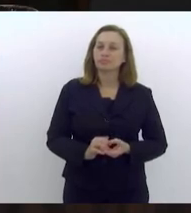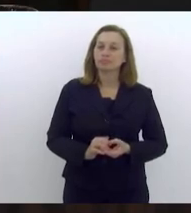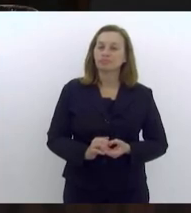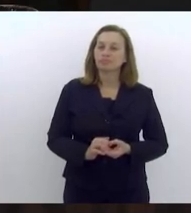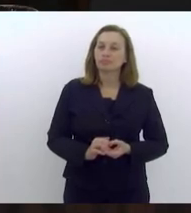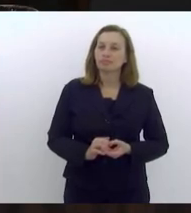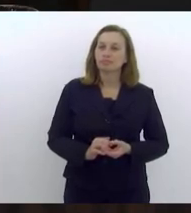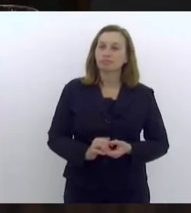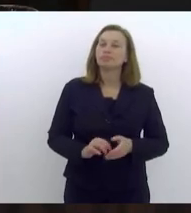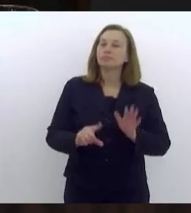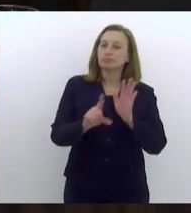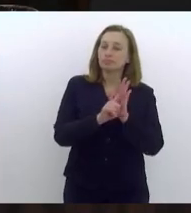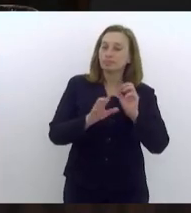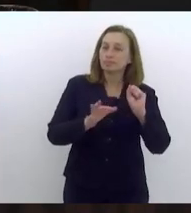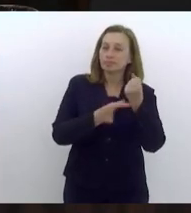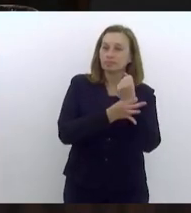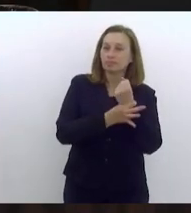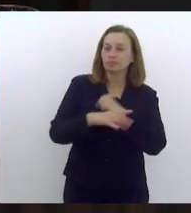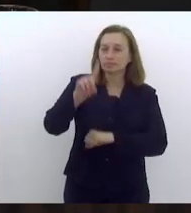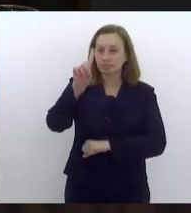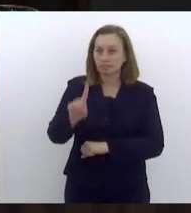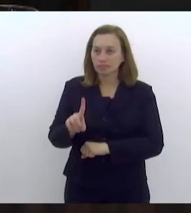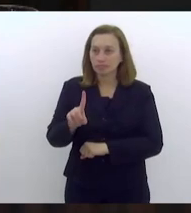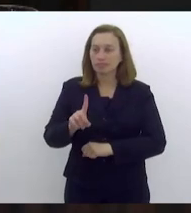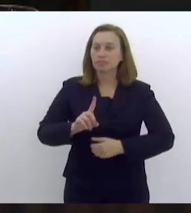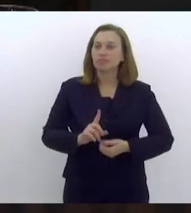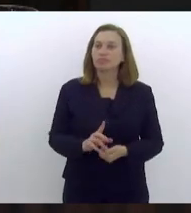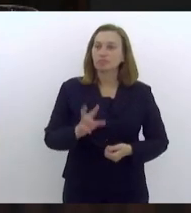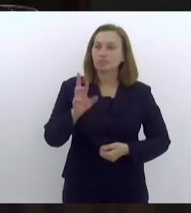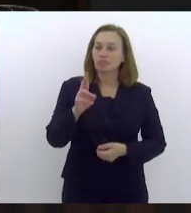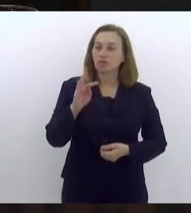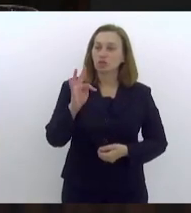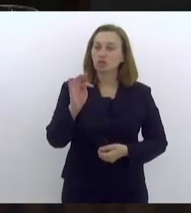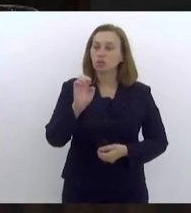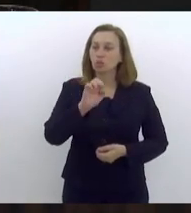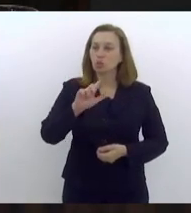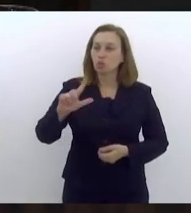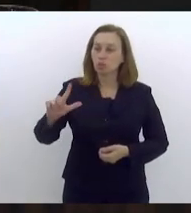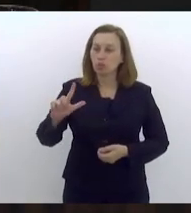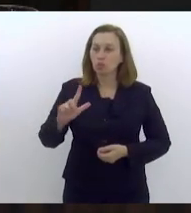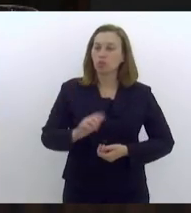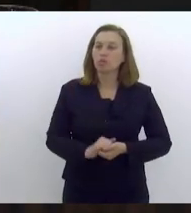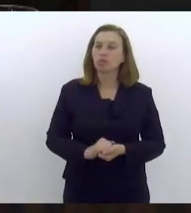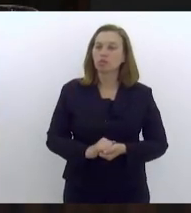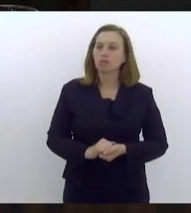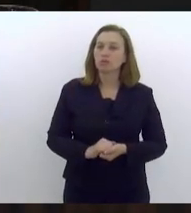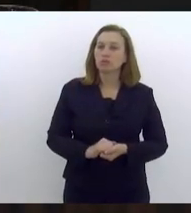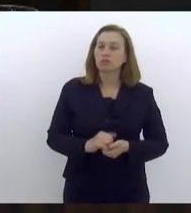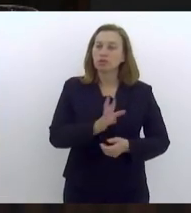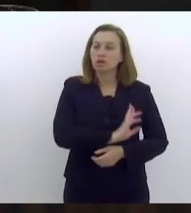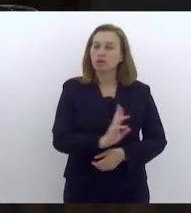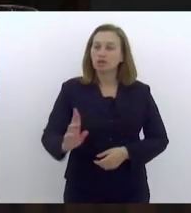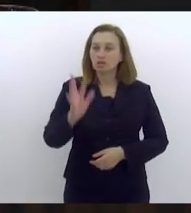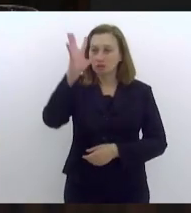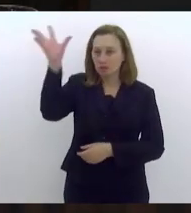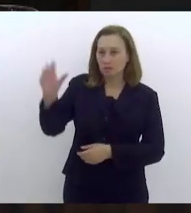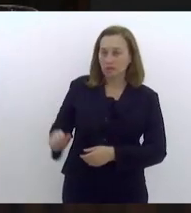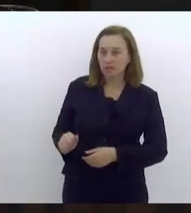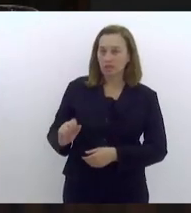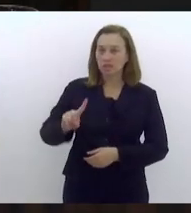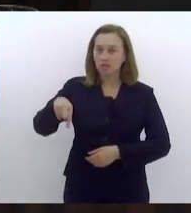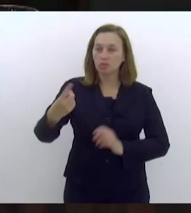que esta lei assegura o direito à realização do ritual fúnebre aos participantes de religiões de matriz africana e da